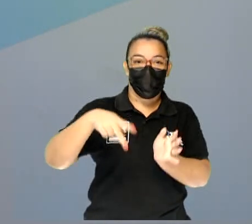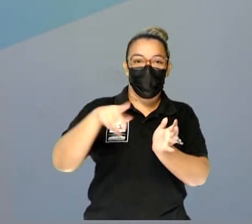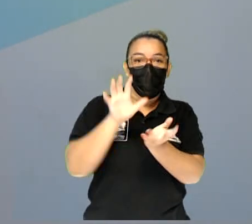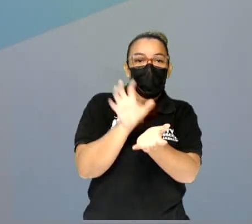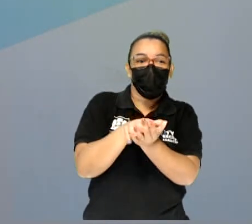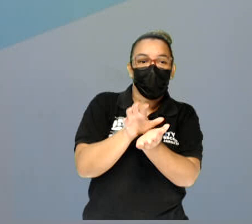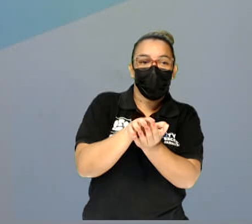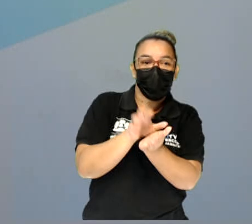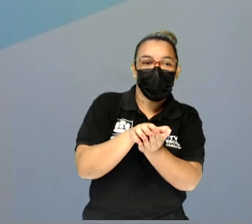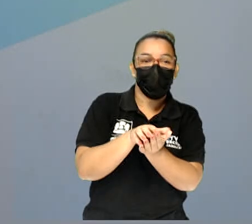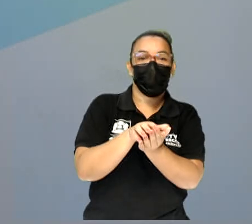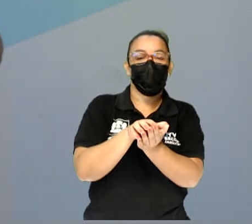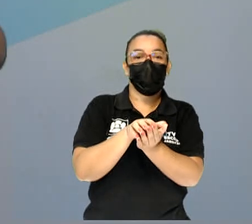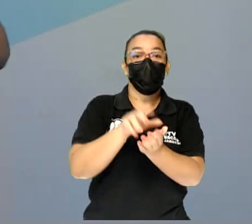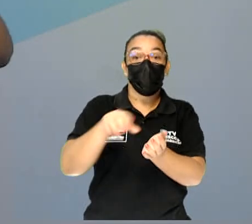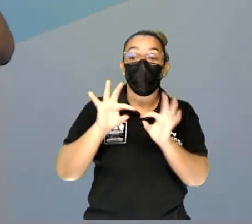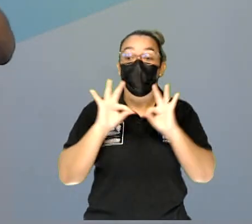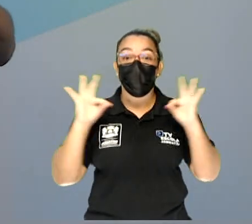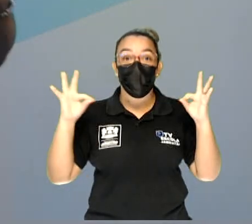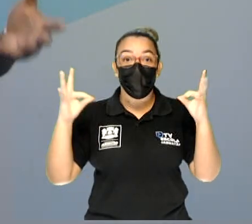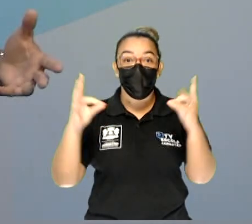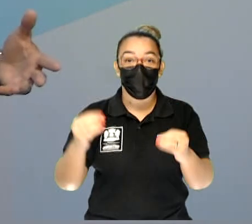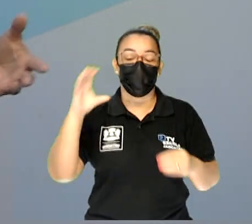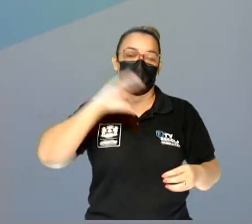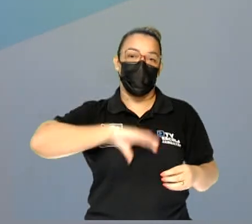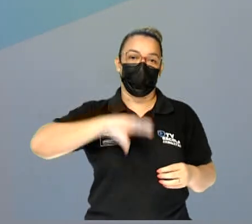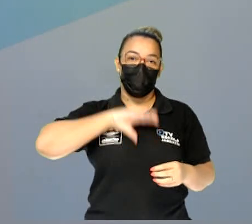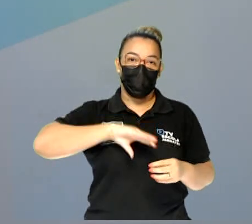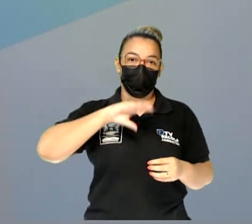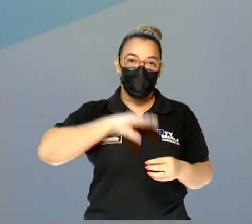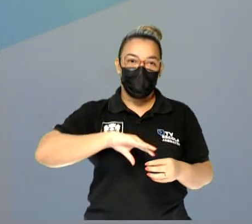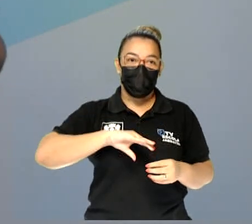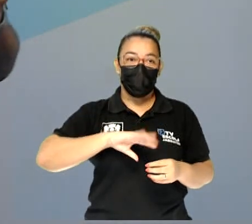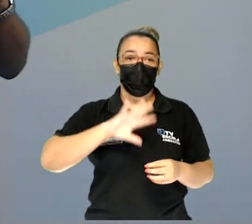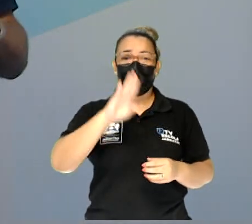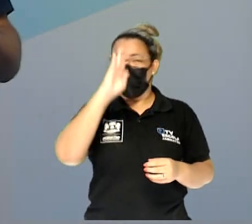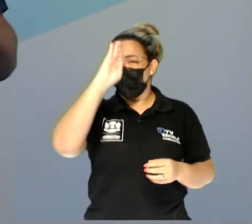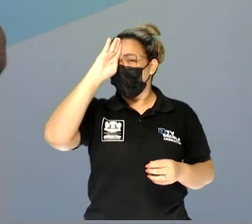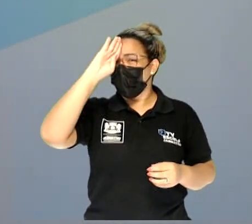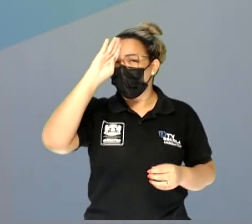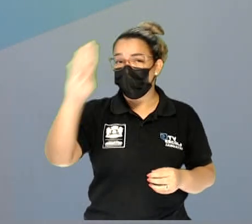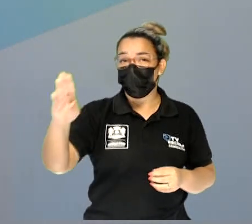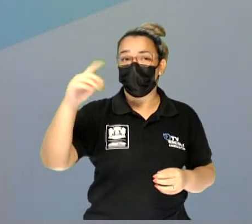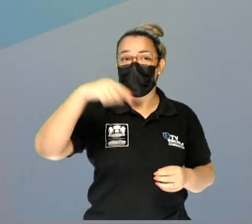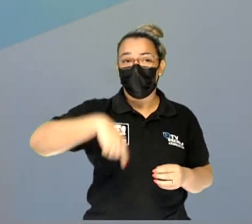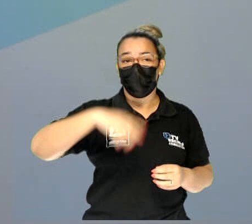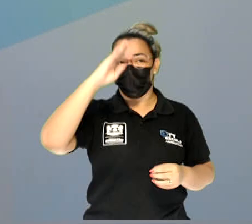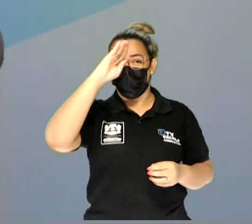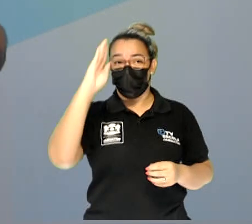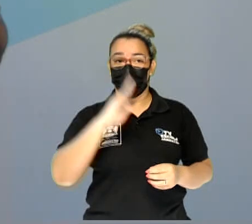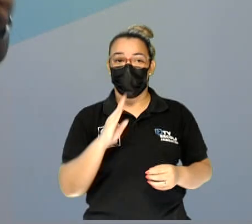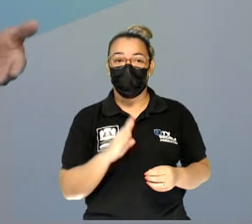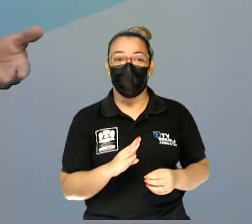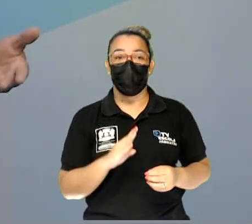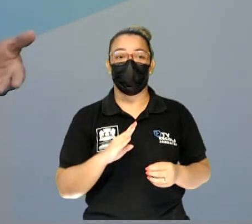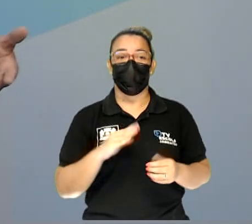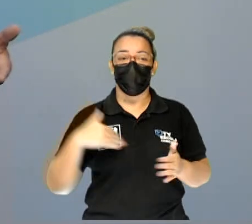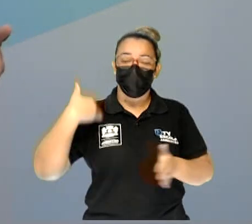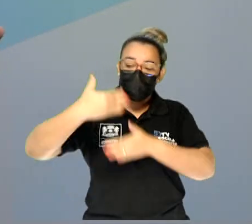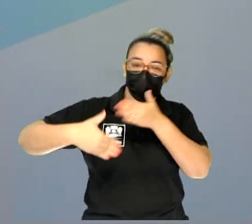havia ainda se constituído, eram todos portugueses, principalmente os luso-brasileiros, que foram os